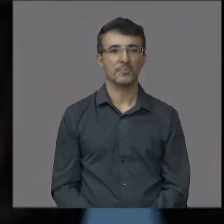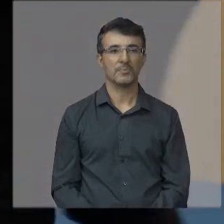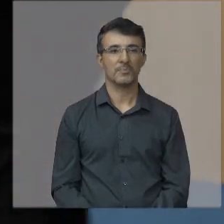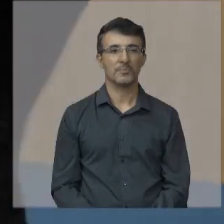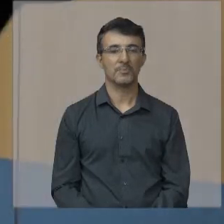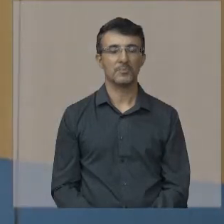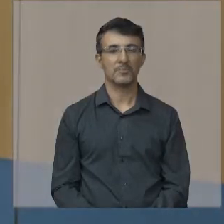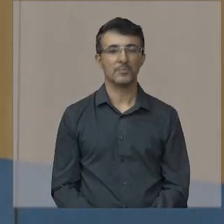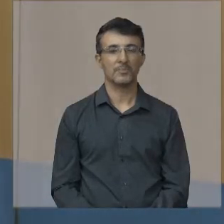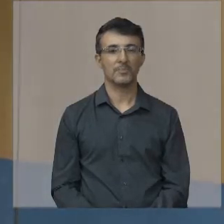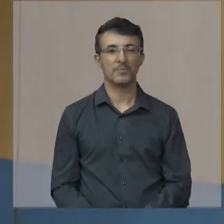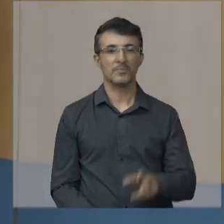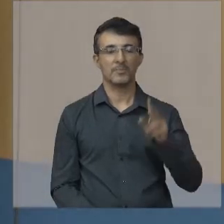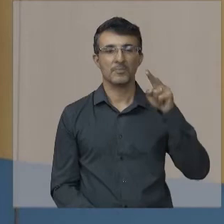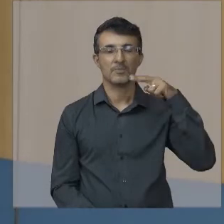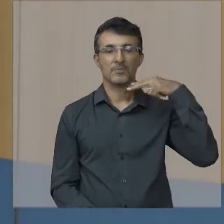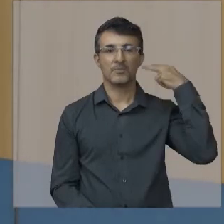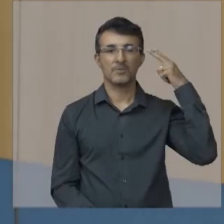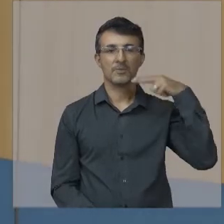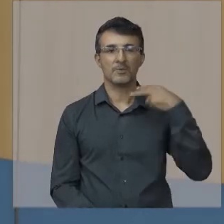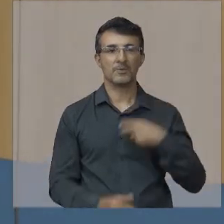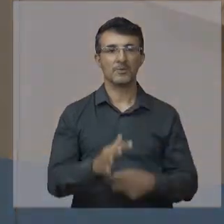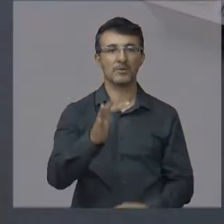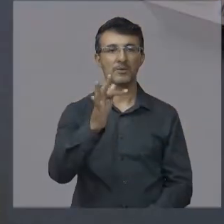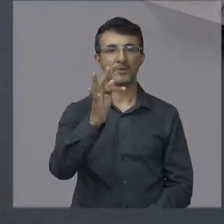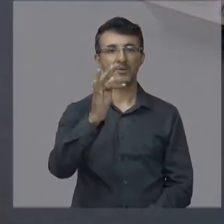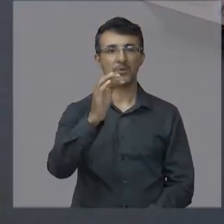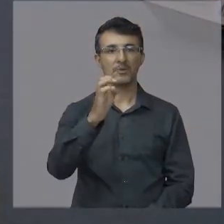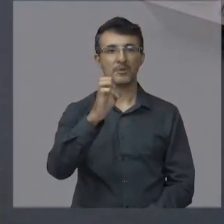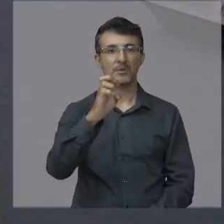Vereador Fernando Petit.